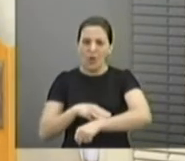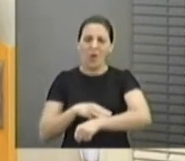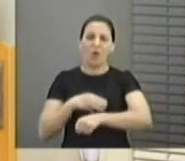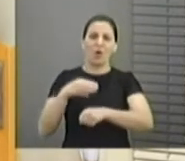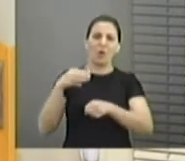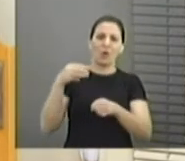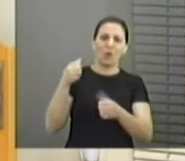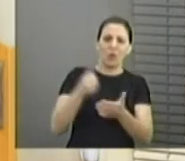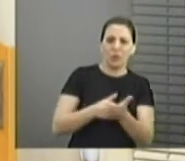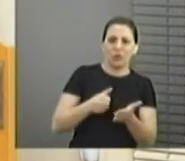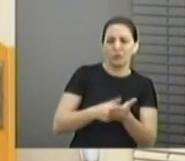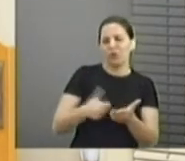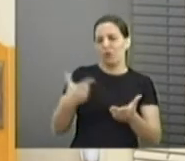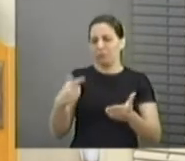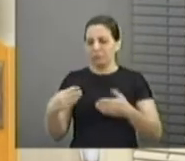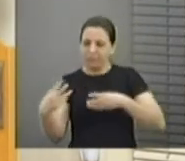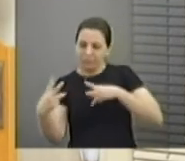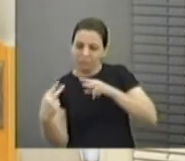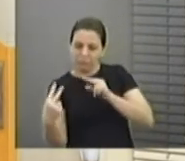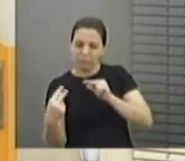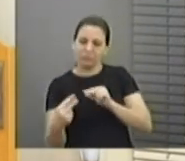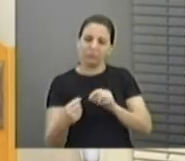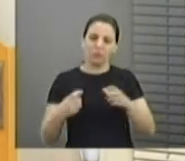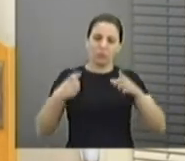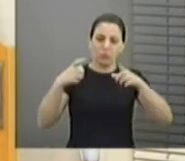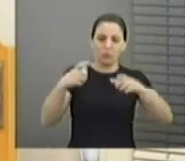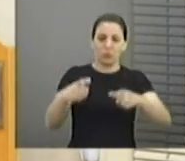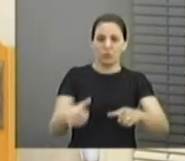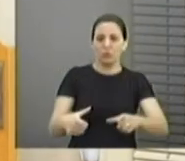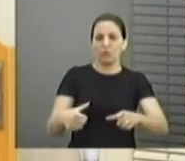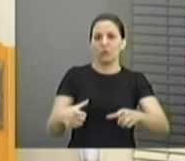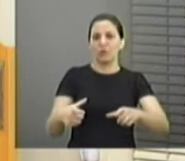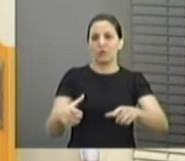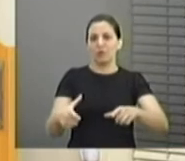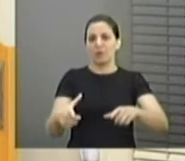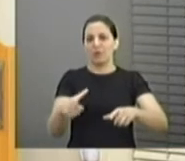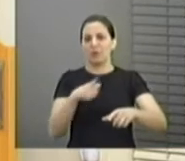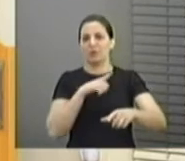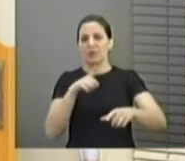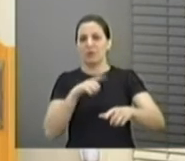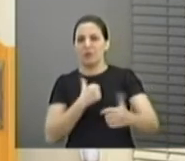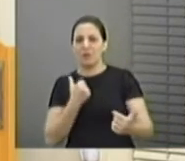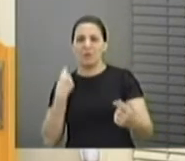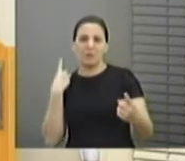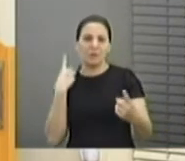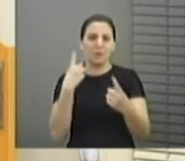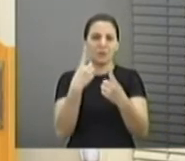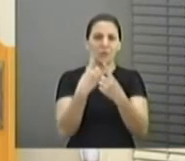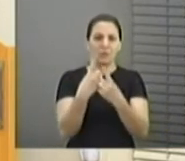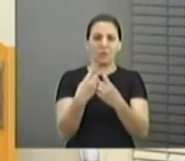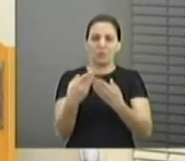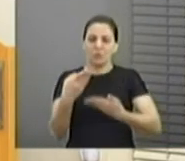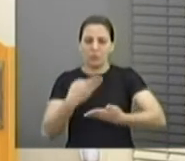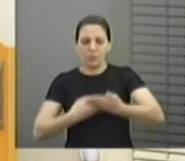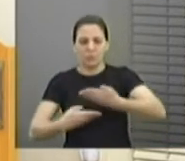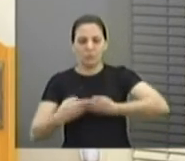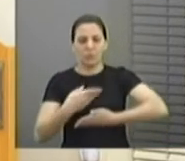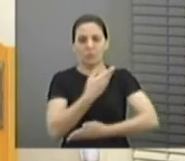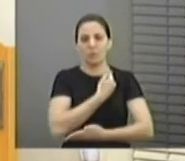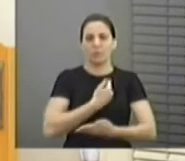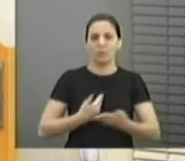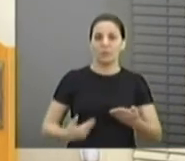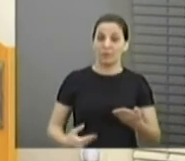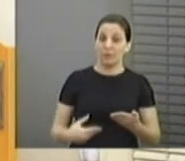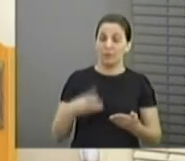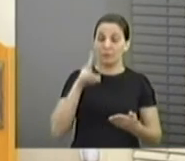perseguição, de falta de diálogo, de falta de espaço para poder ter uma proximidade maior com os interlocutores do governo, isso é